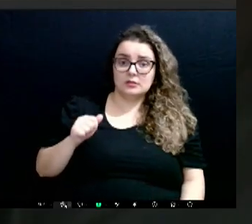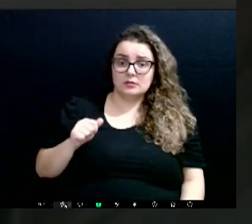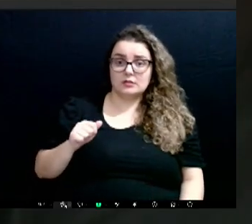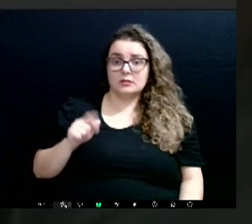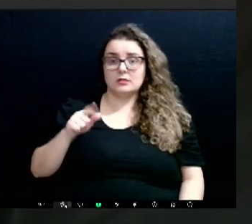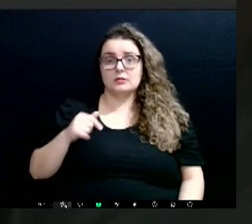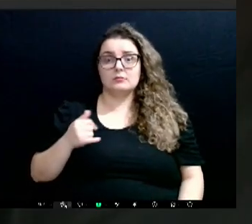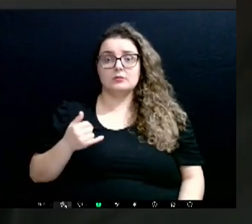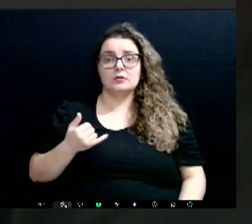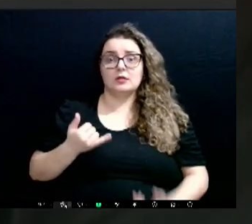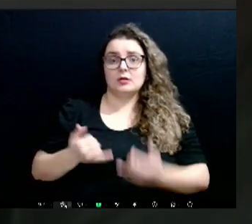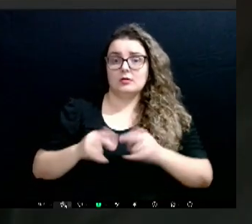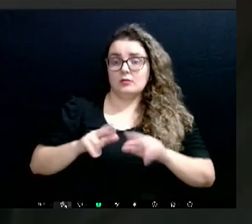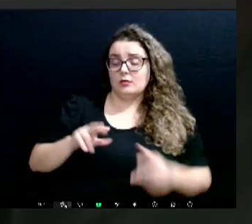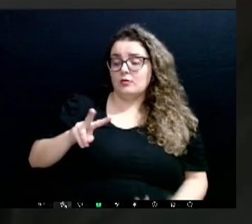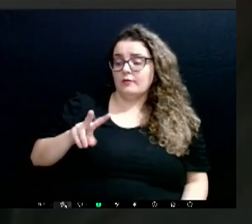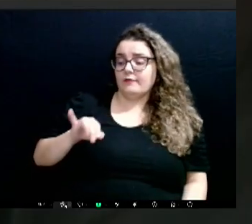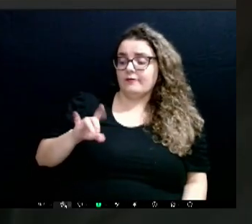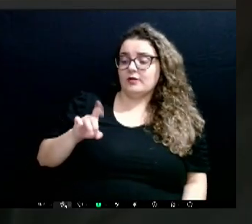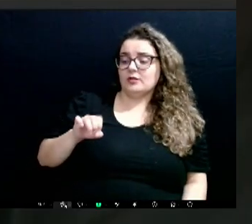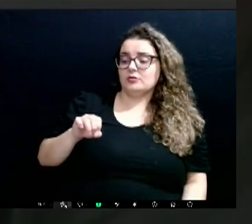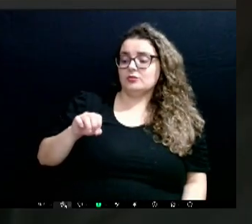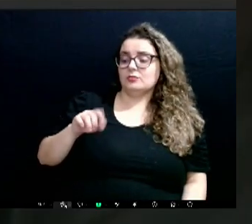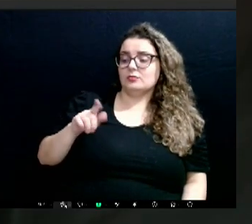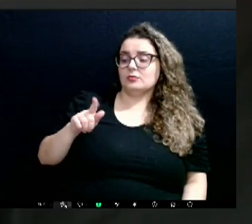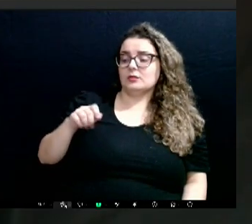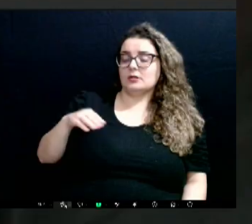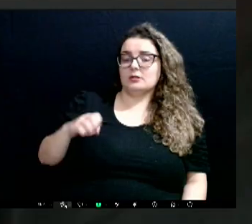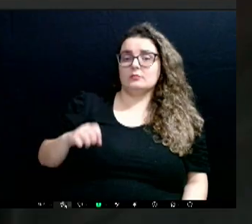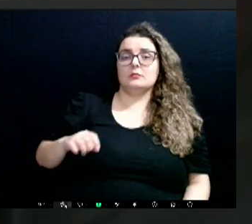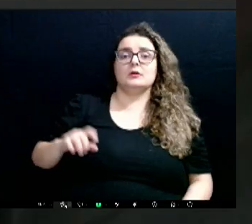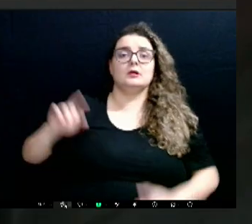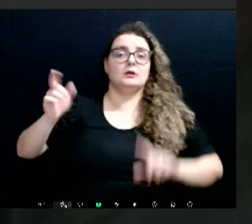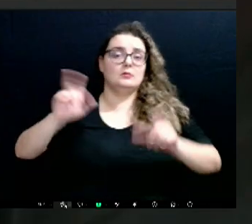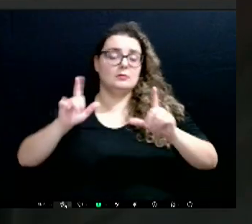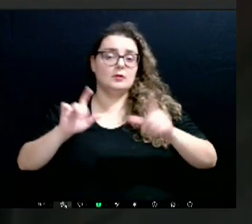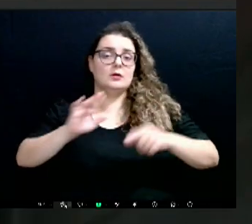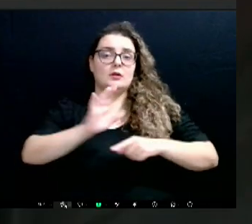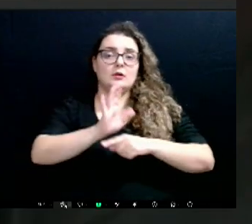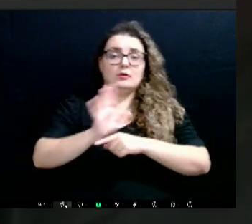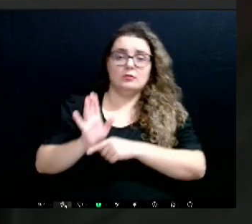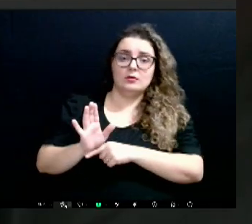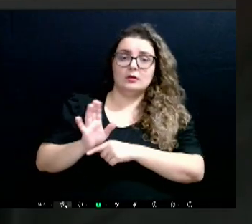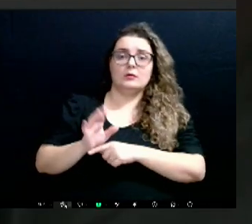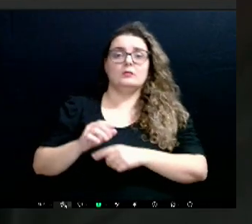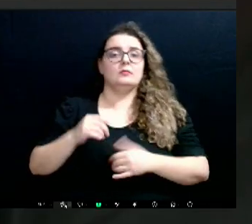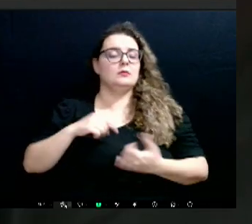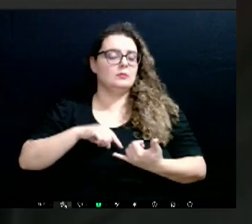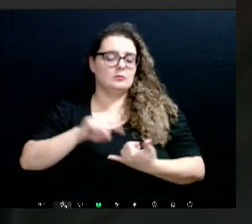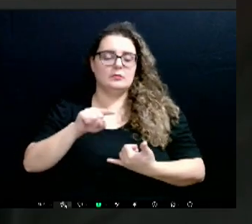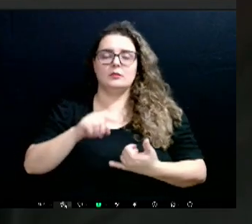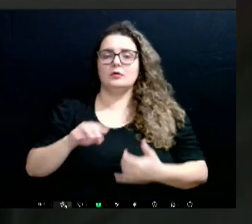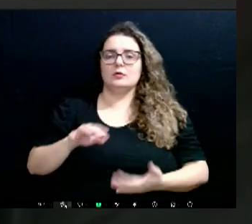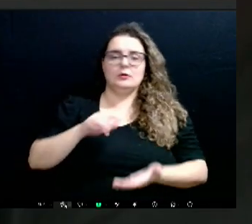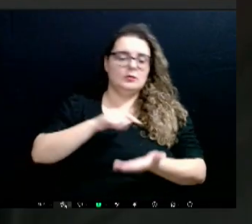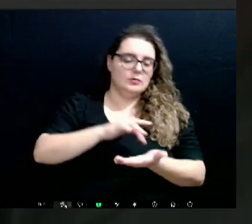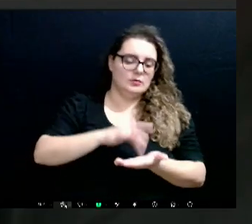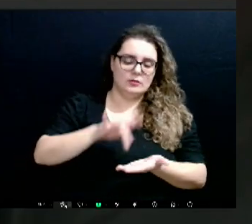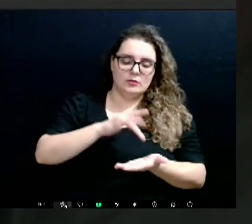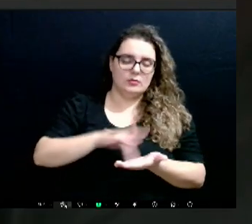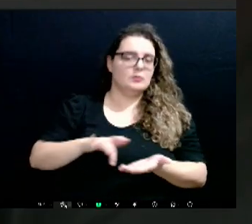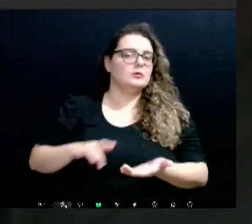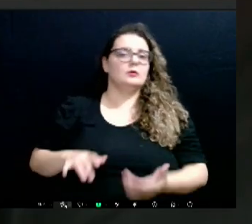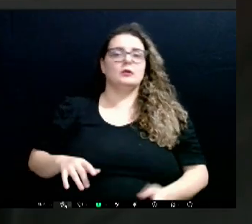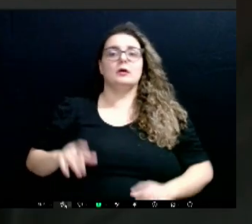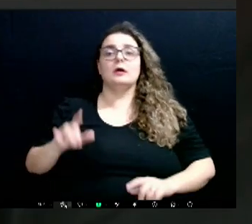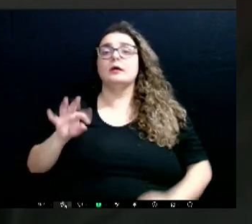videogame, é a televisão, são os filmes, é o celular, é o tablet, é o notebook, é tudo, é tela, gente, é tela.